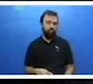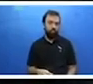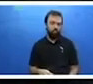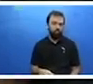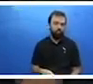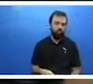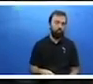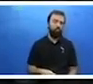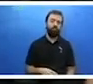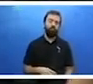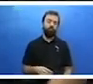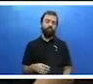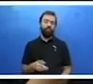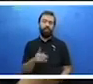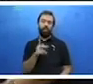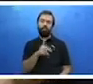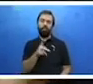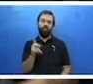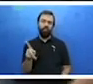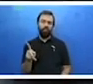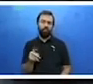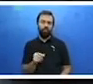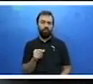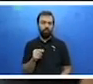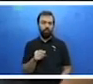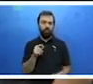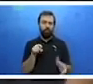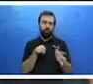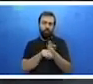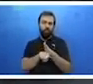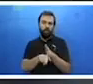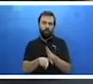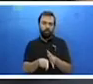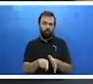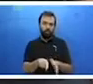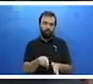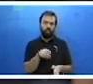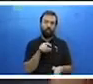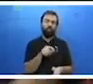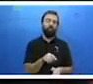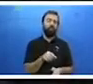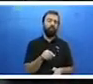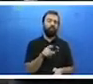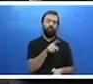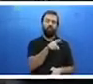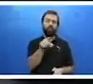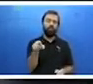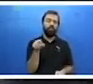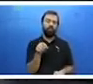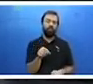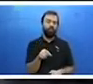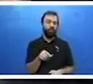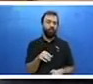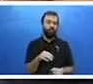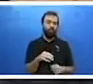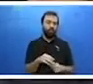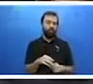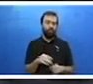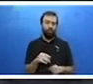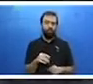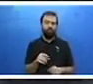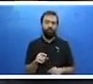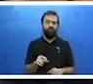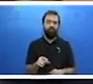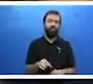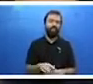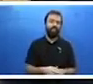do quarto ano, banana ou maçã? E as respostas foram o seguinte. A Júlia, Júlia,